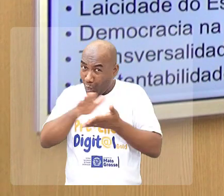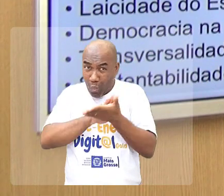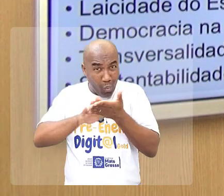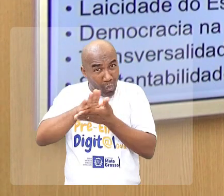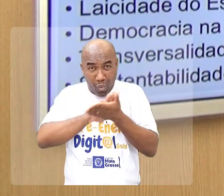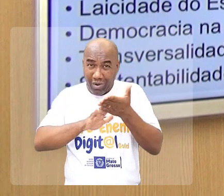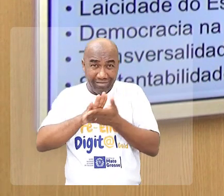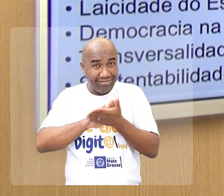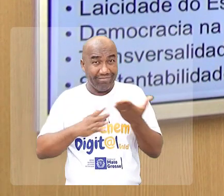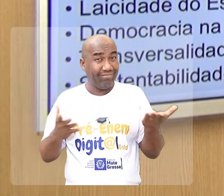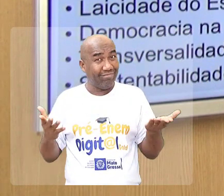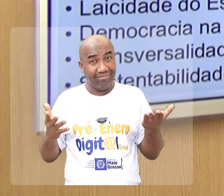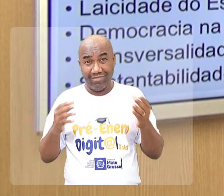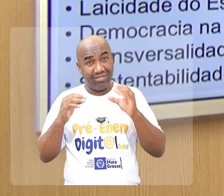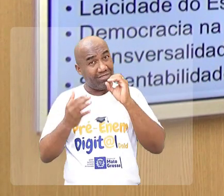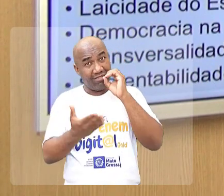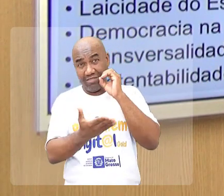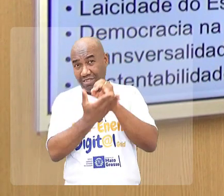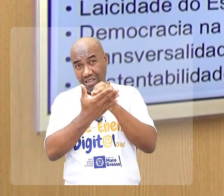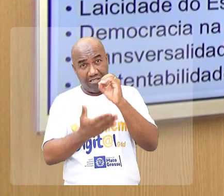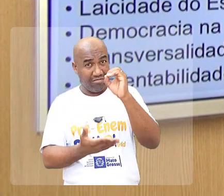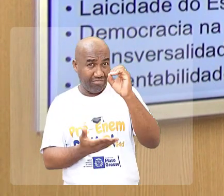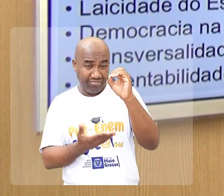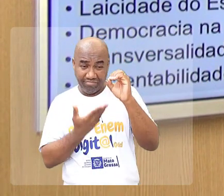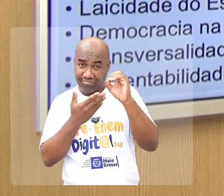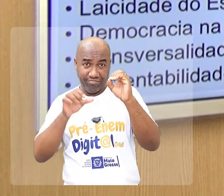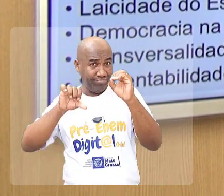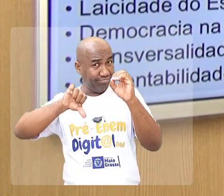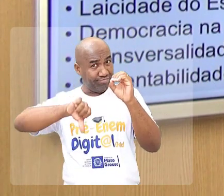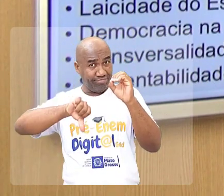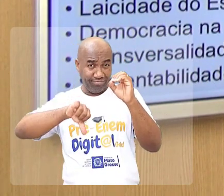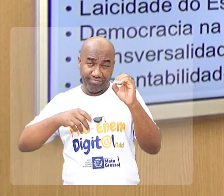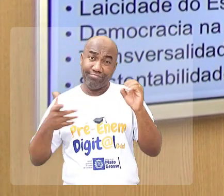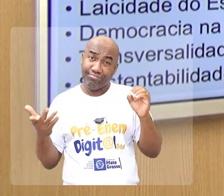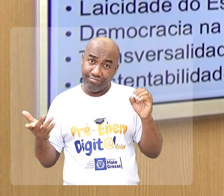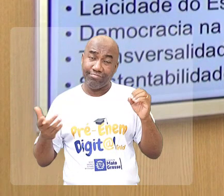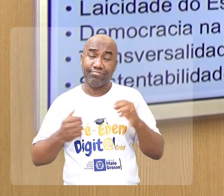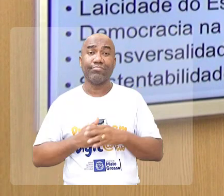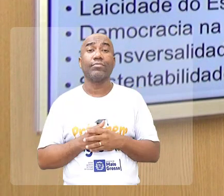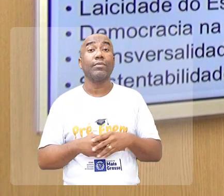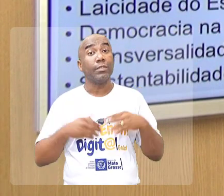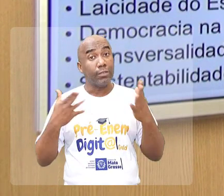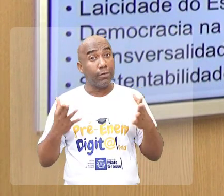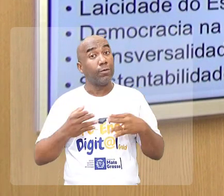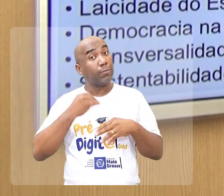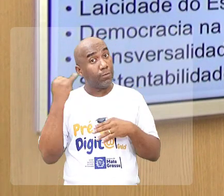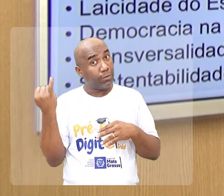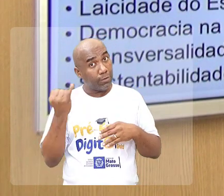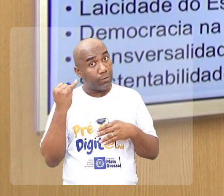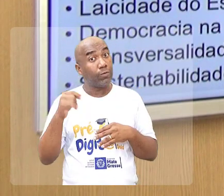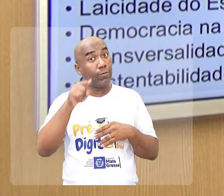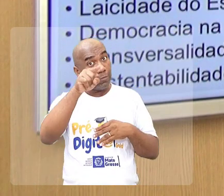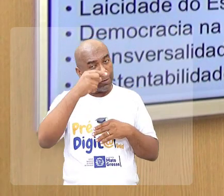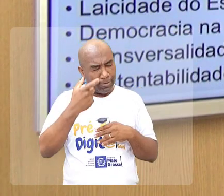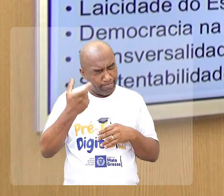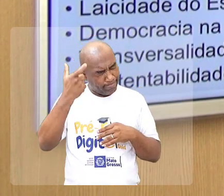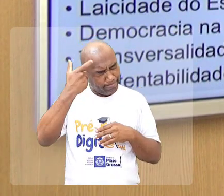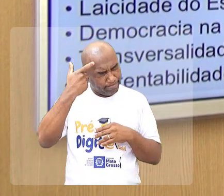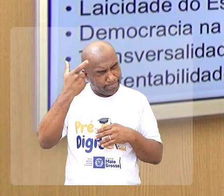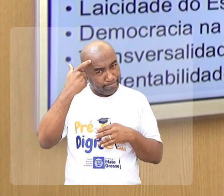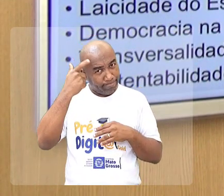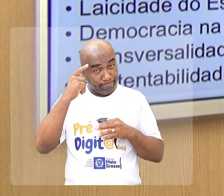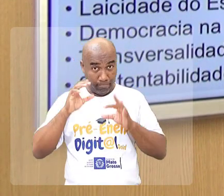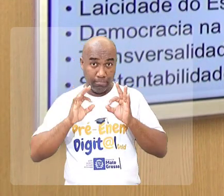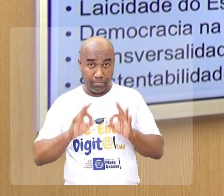isso é muito sério. E eu separei um momento aqui só para falar sobre isso. Então,